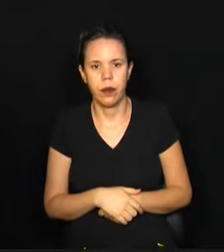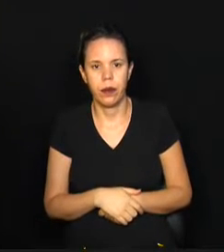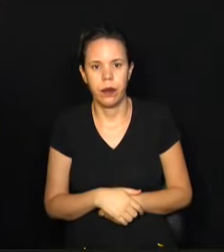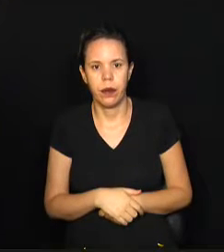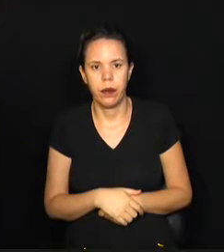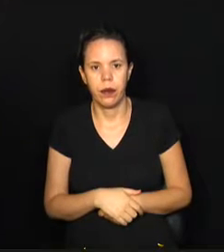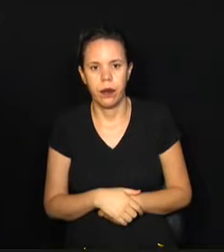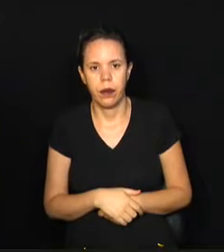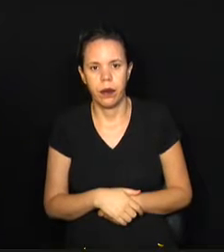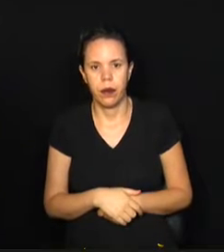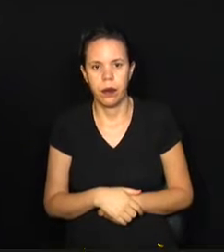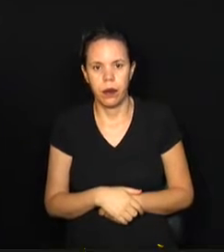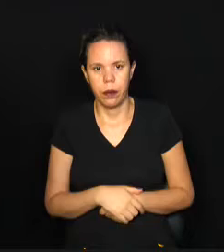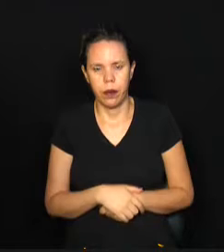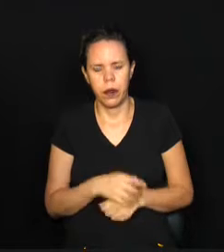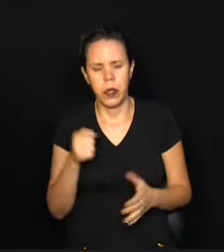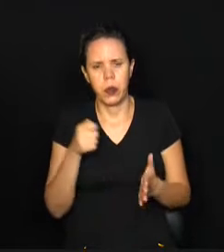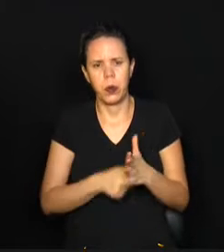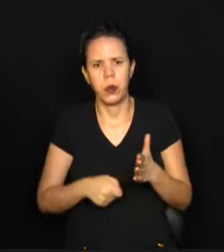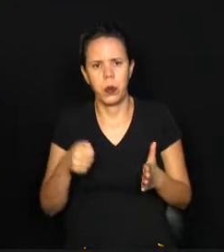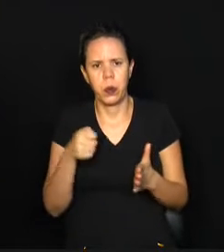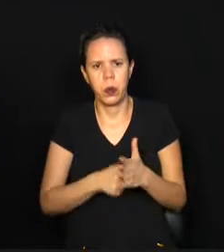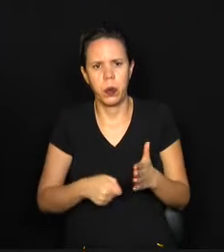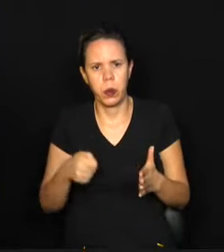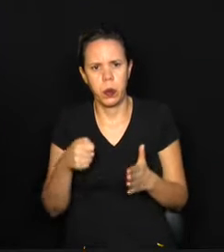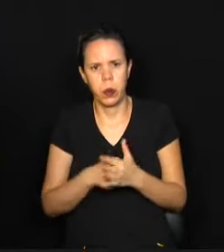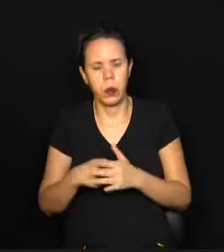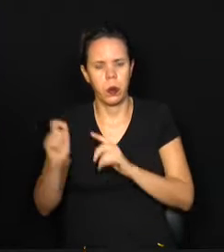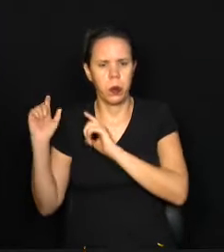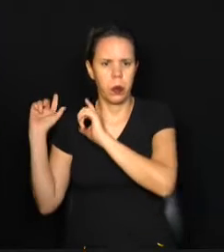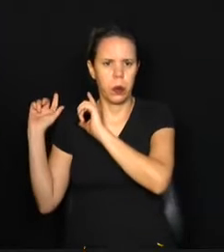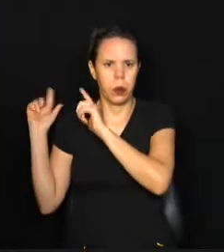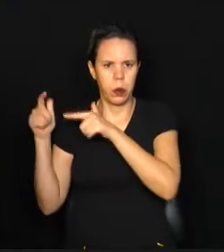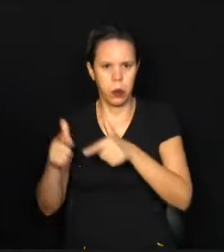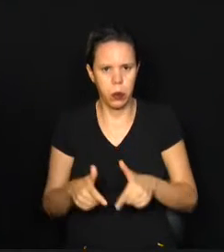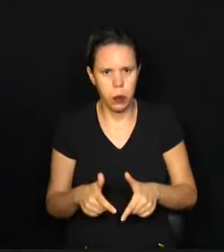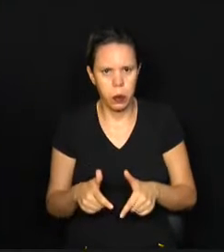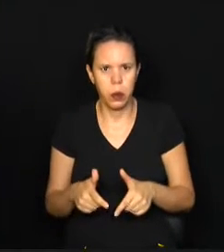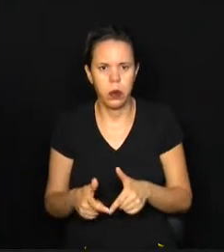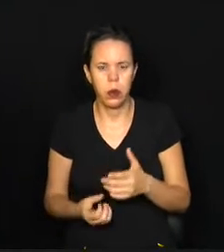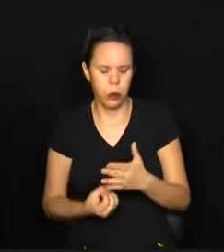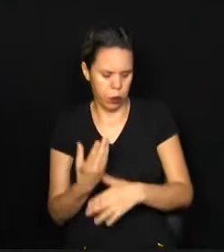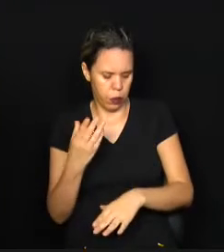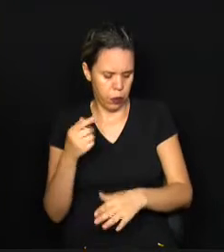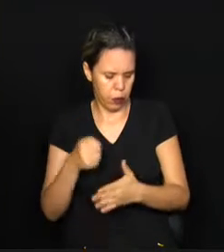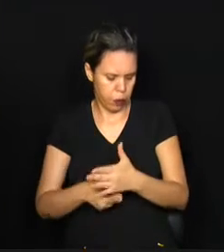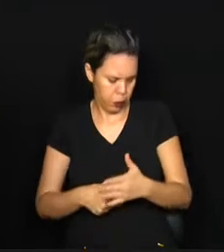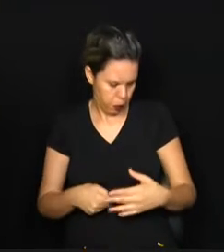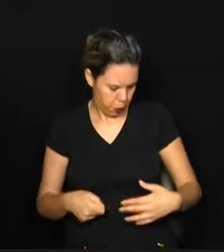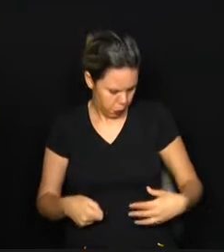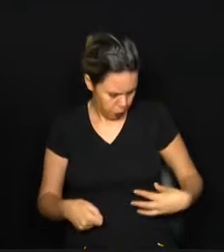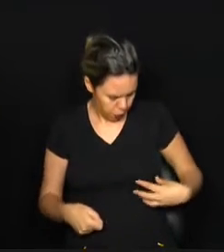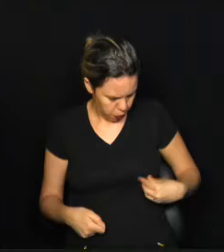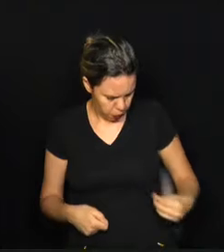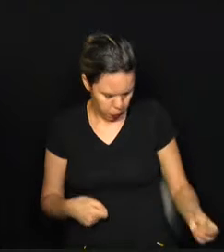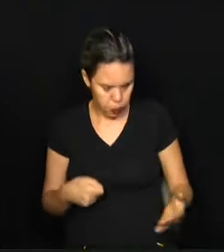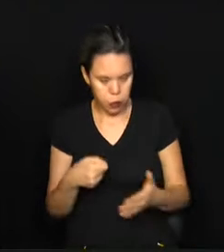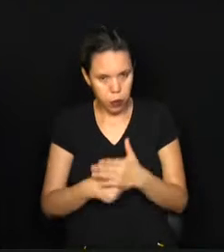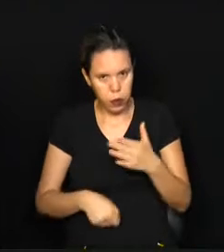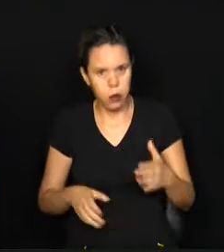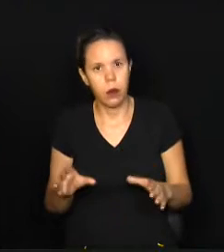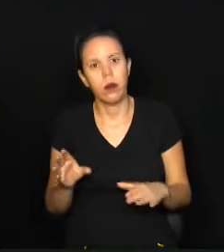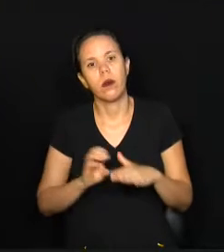Mendes, que enfrentou uma força tradicional que insiste em manter o status corporativo